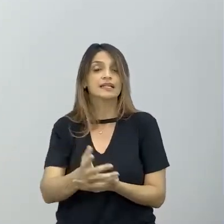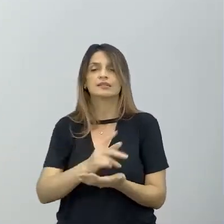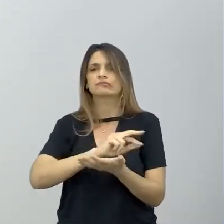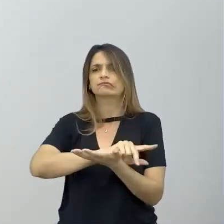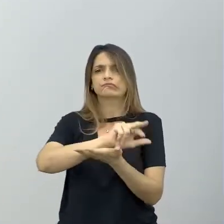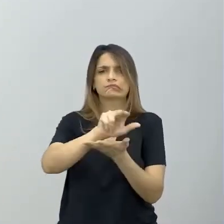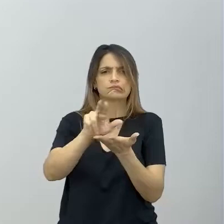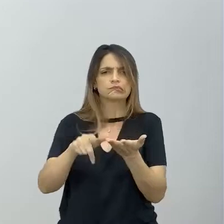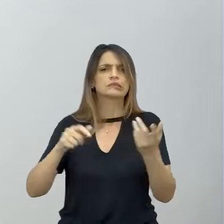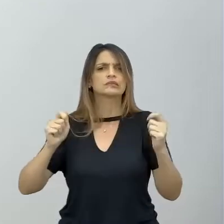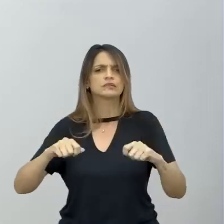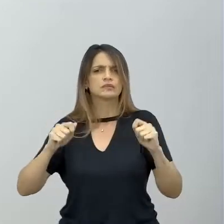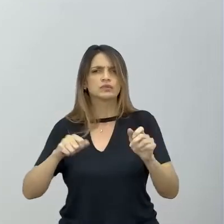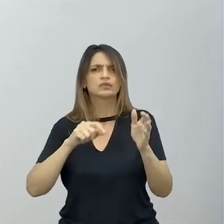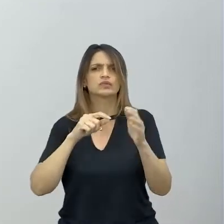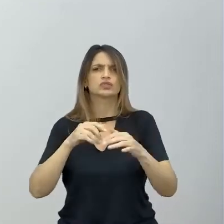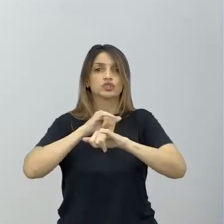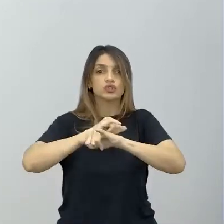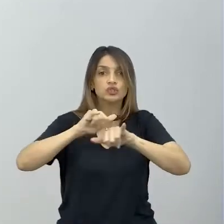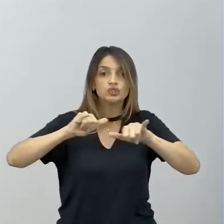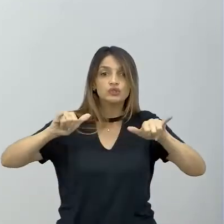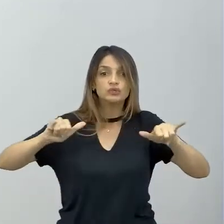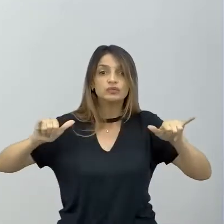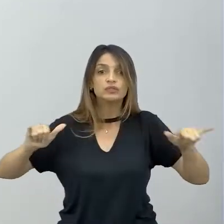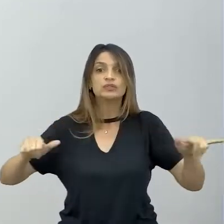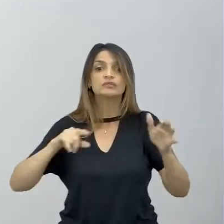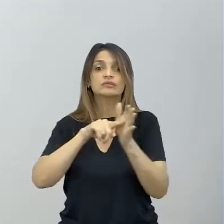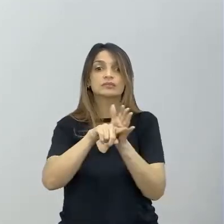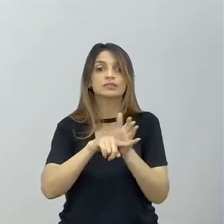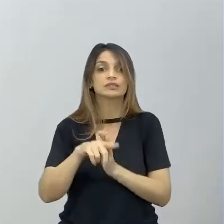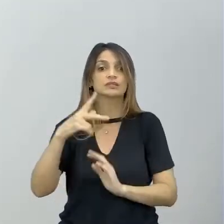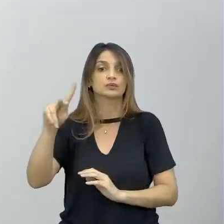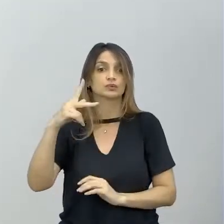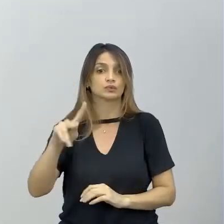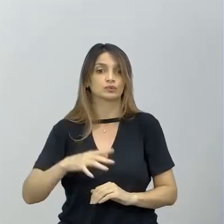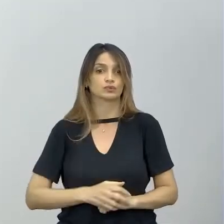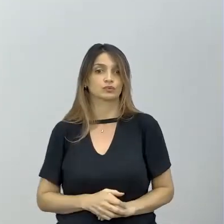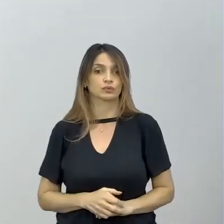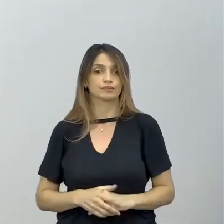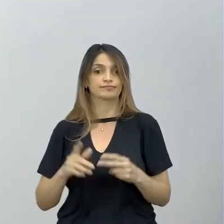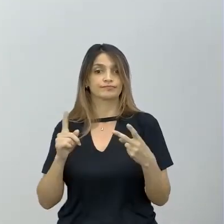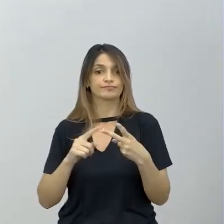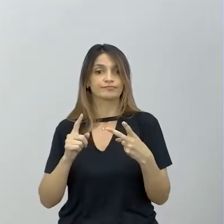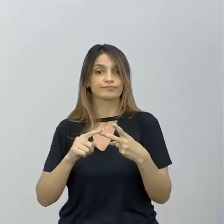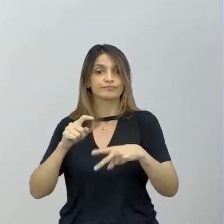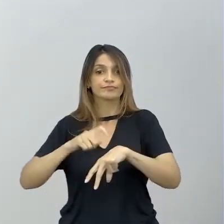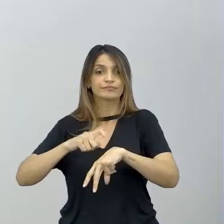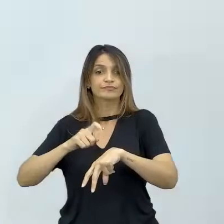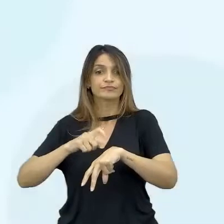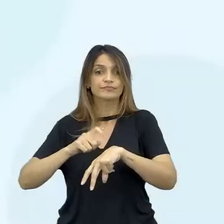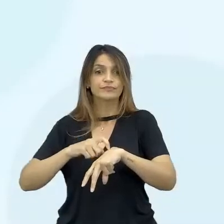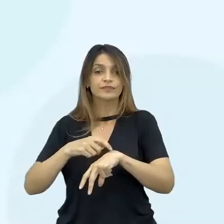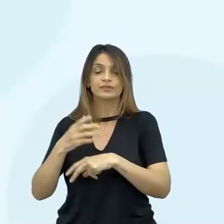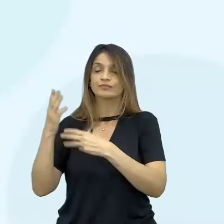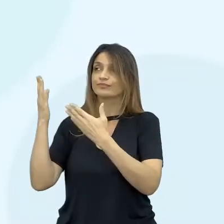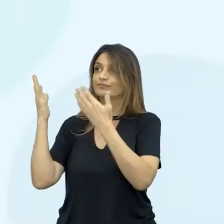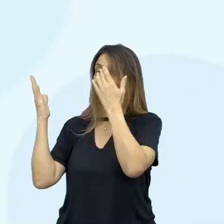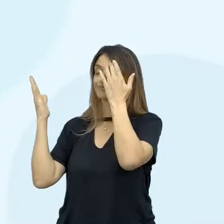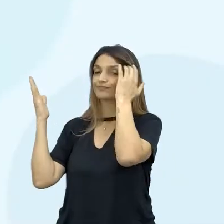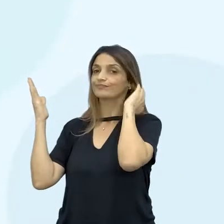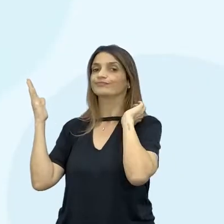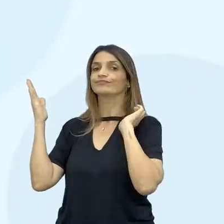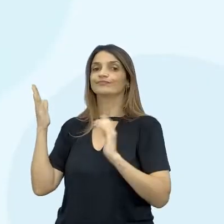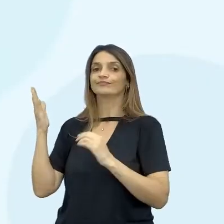as possibilidades de divulgação da sua pesquisa. Aí, para um segundo momento, olhando aí na tela, olha